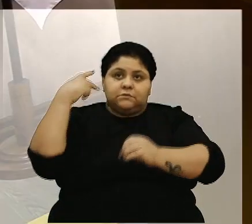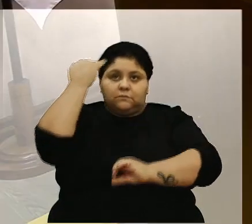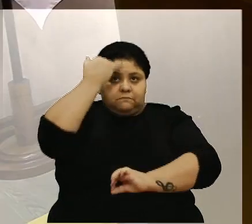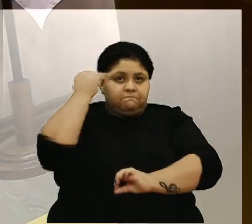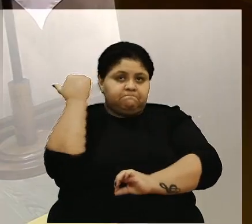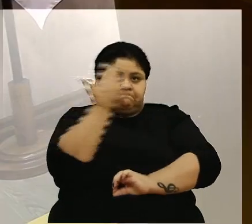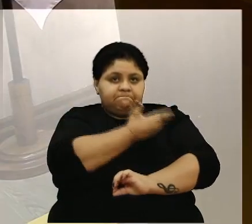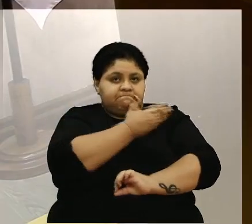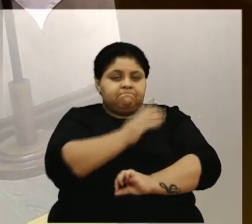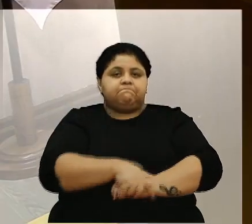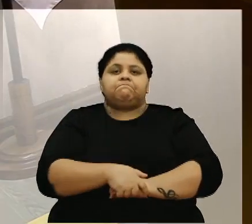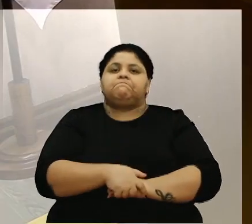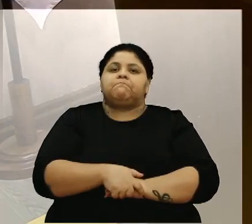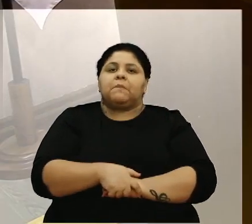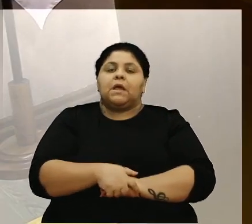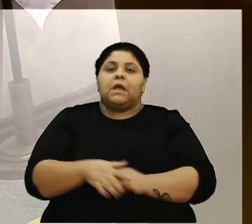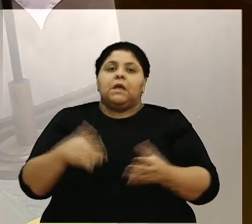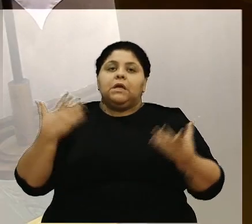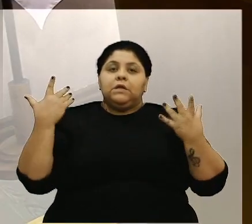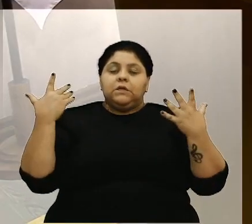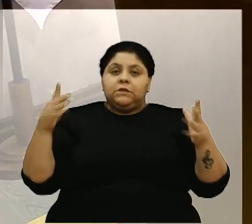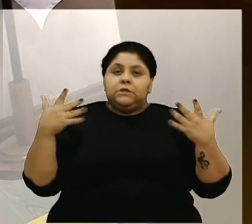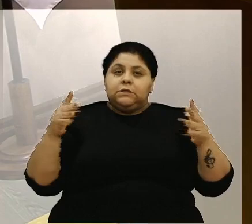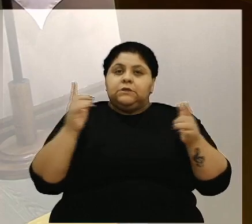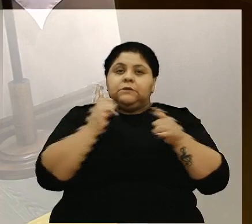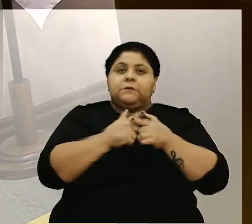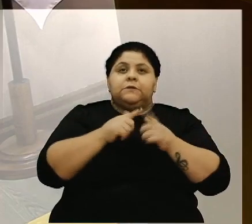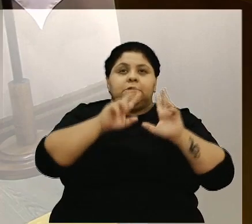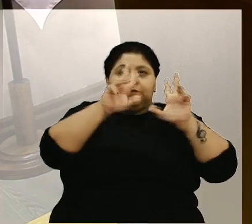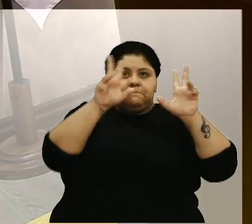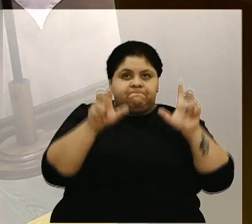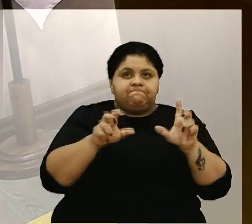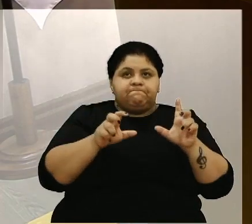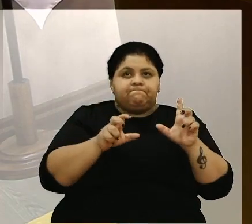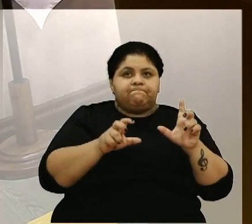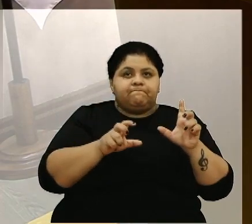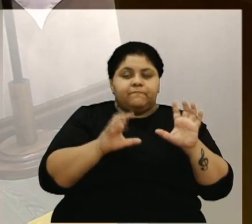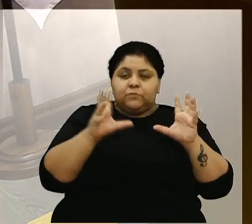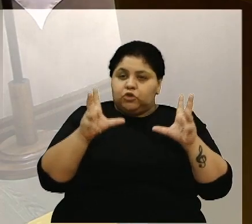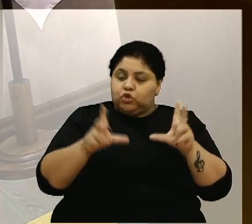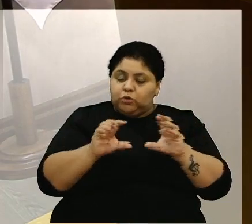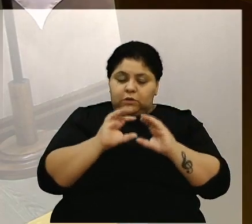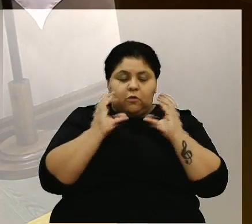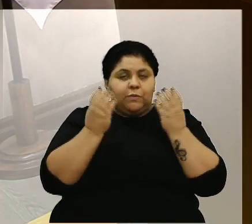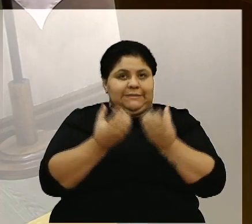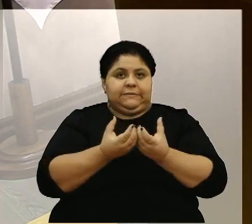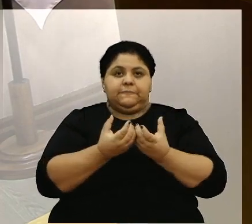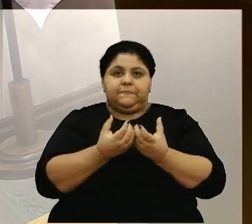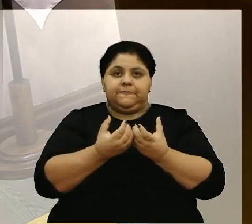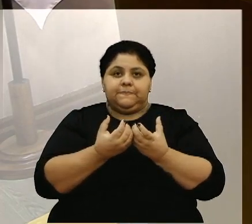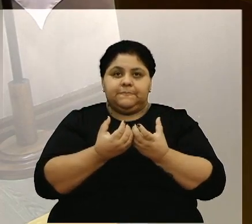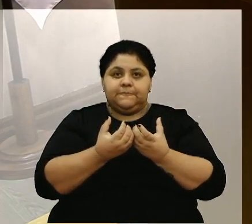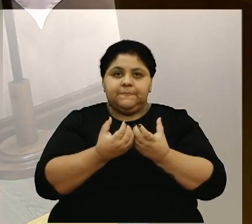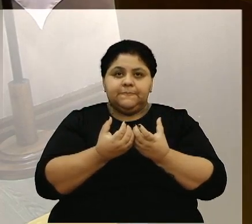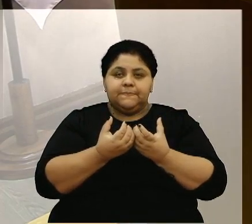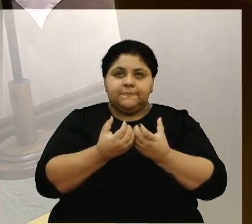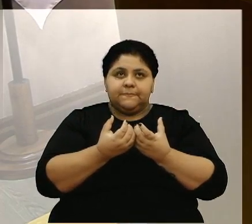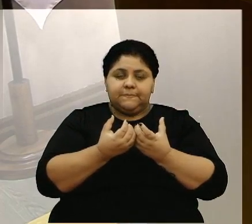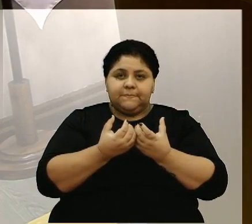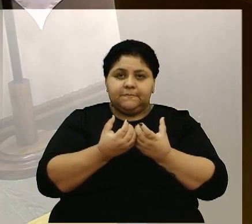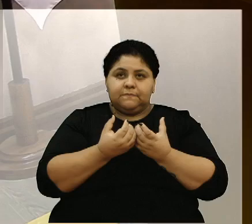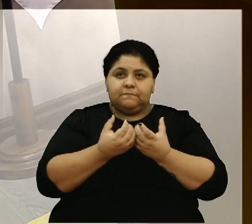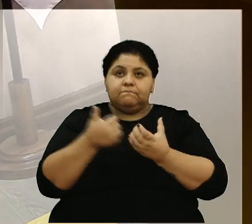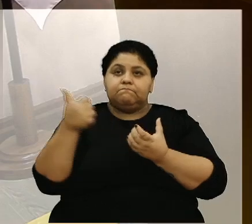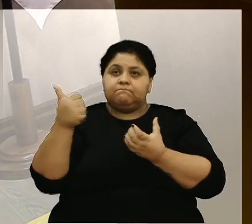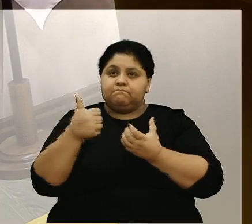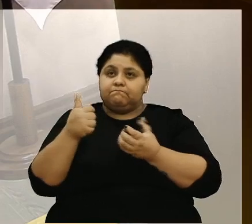Não, parabenizar, porque é um tema que envolve toda a comunidade e de primeira